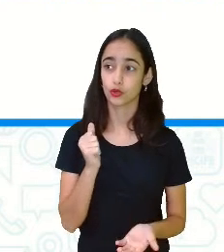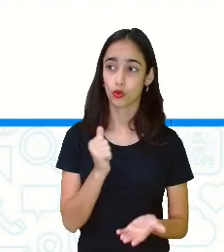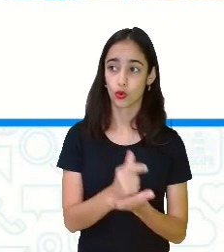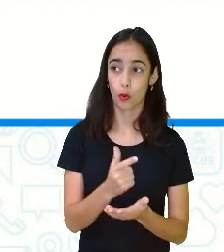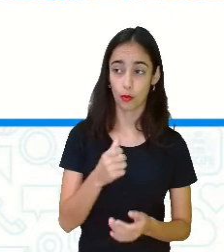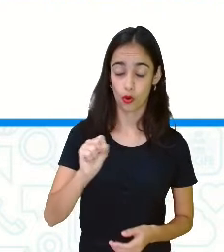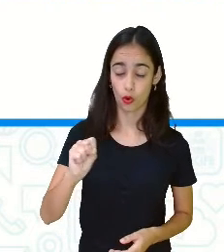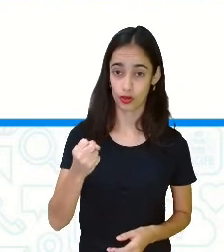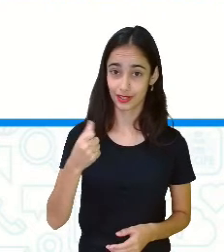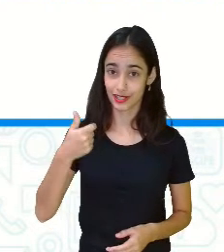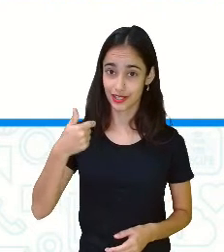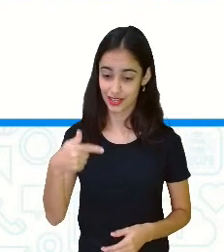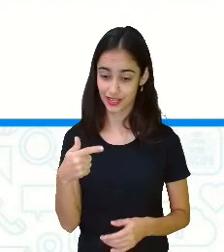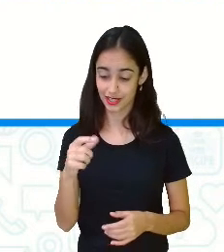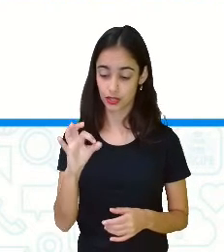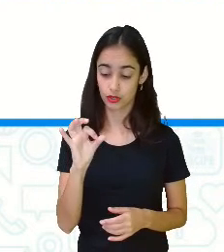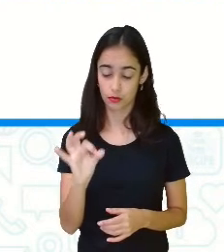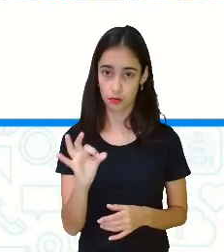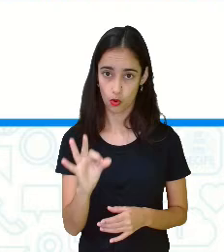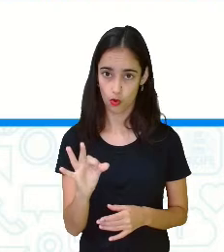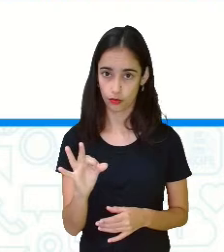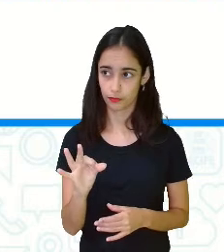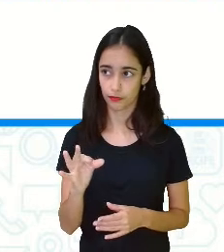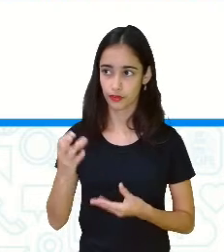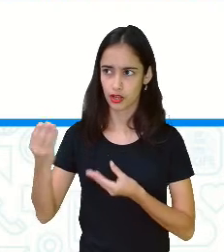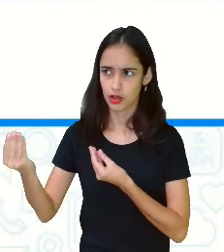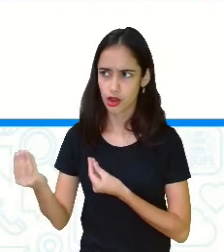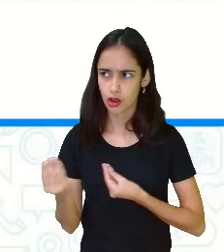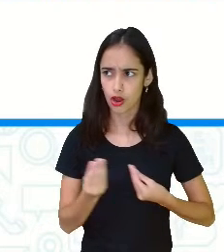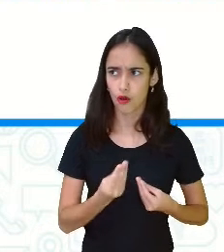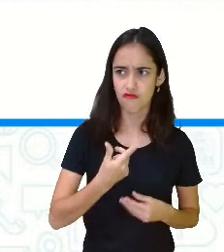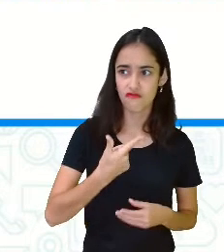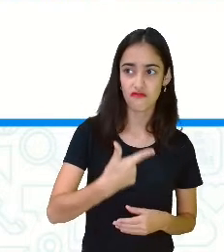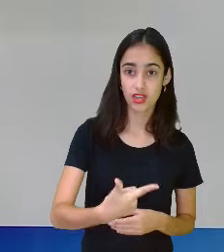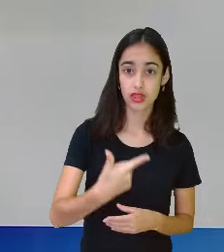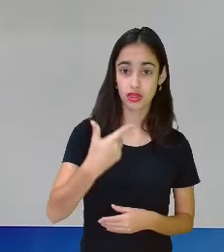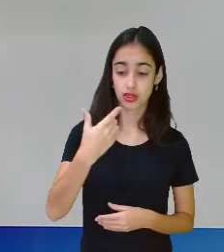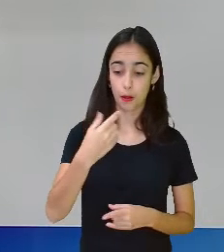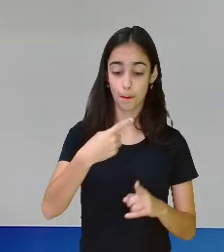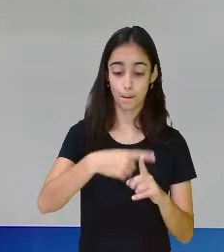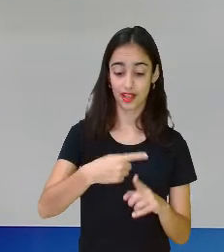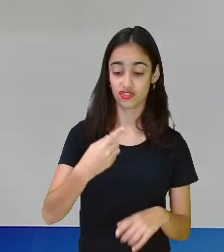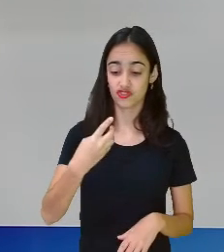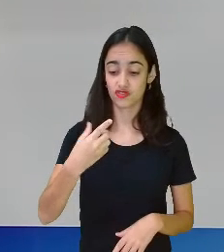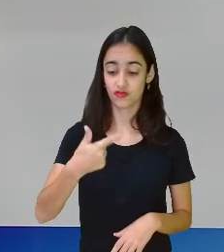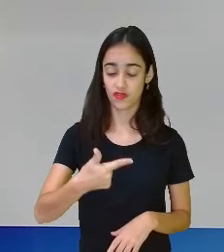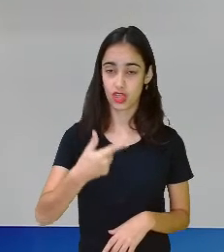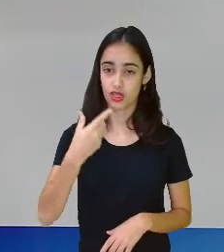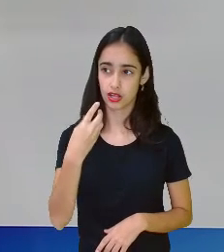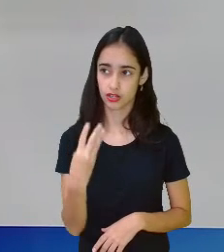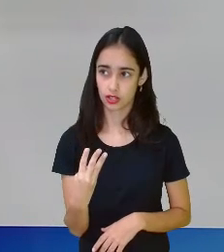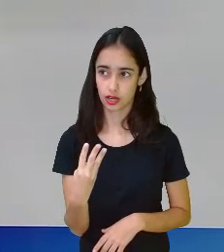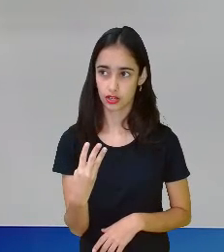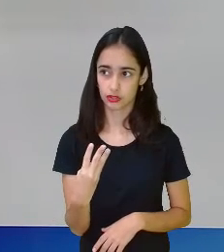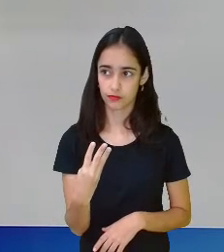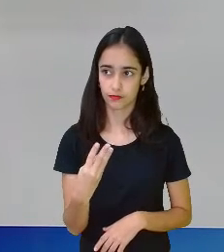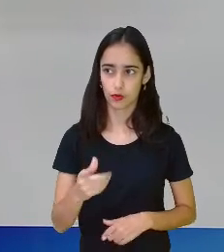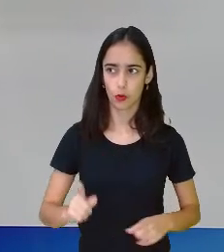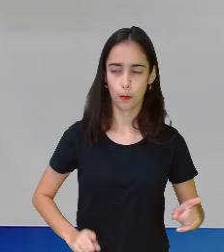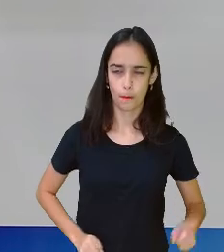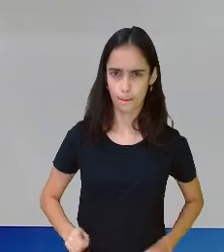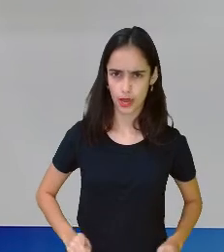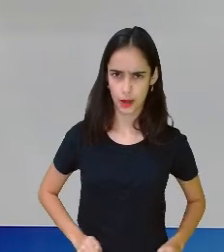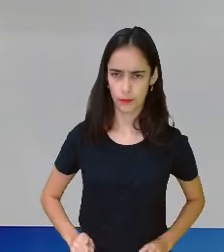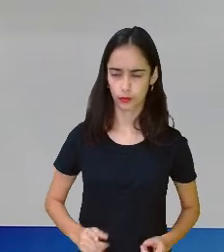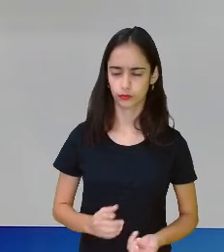Se ele ganhou, ele vai perder ou vai ter mais bolas? Ele perdeu,